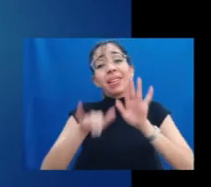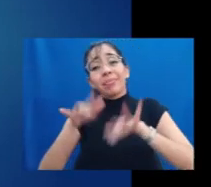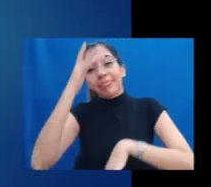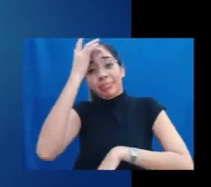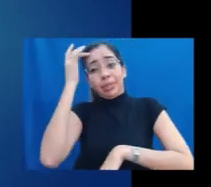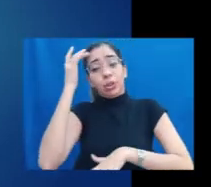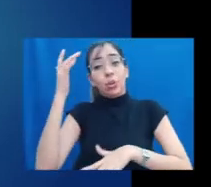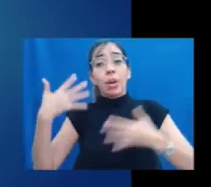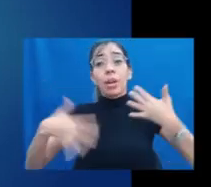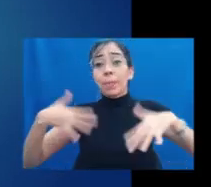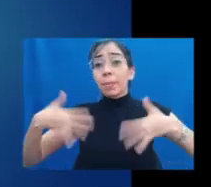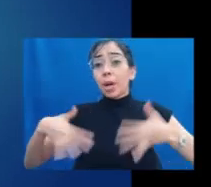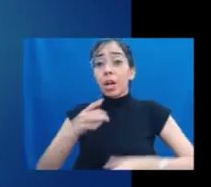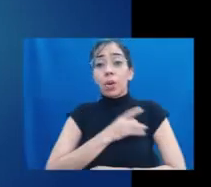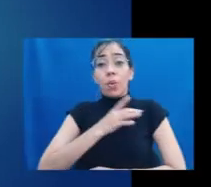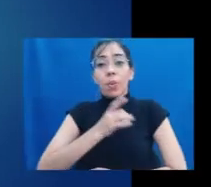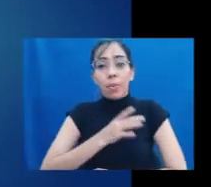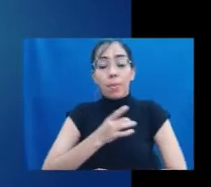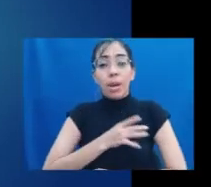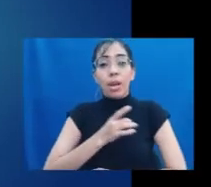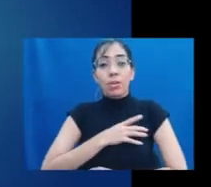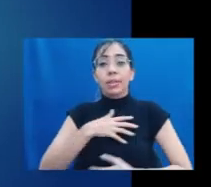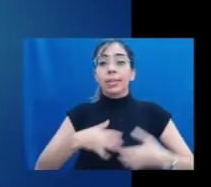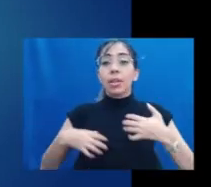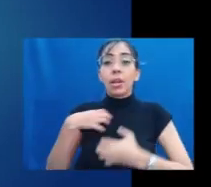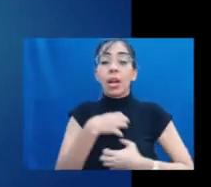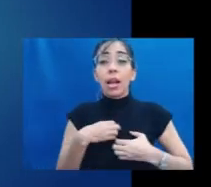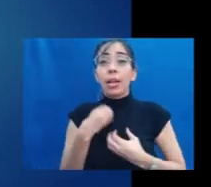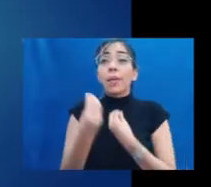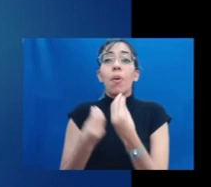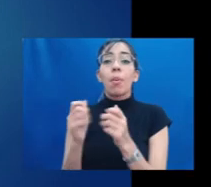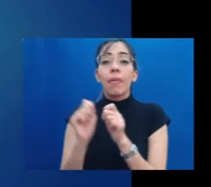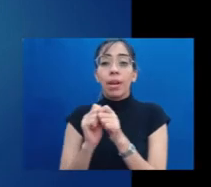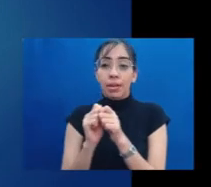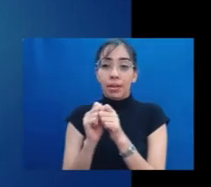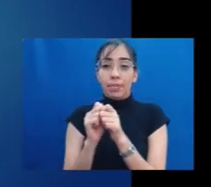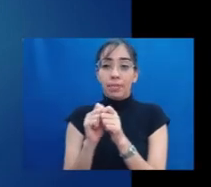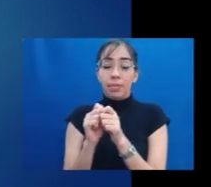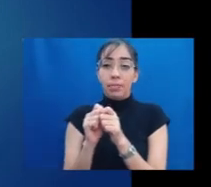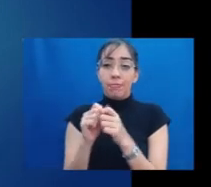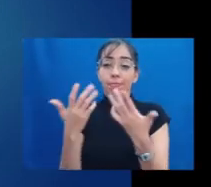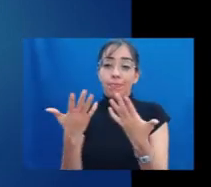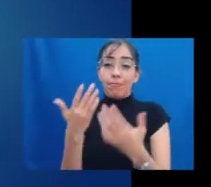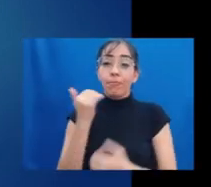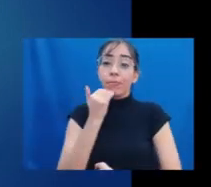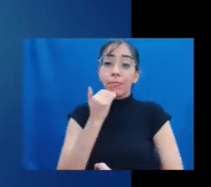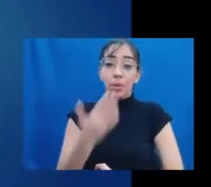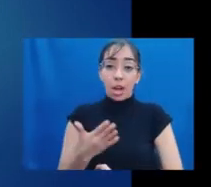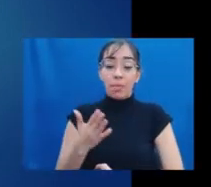em pânico, elas não sabem o que fazer, tá? A gente vê em várias instituições,